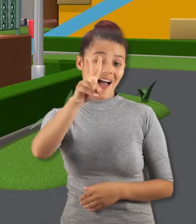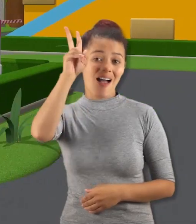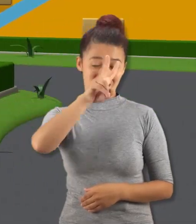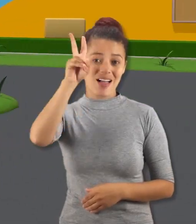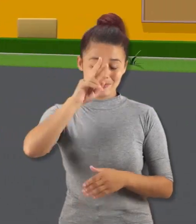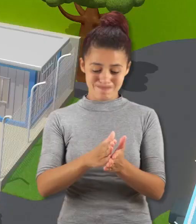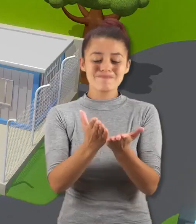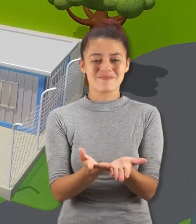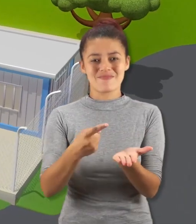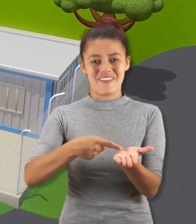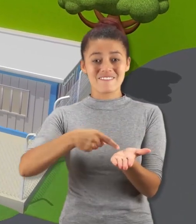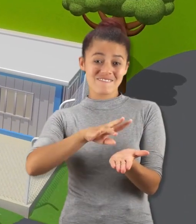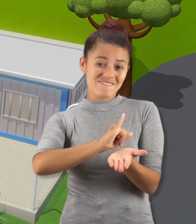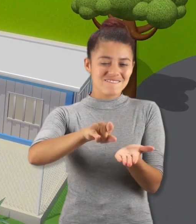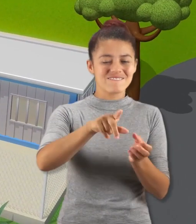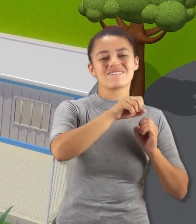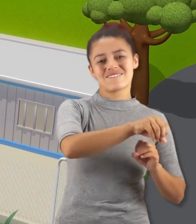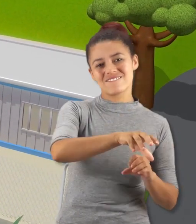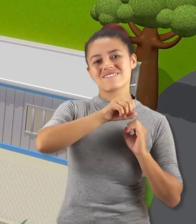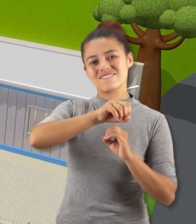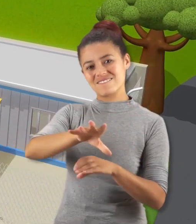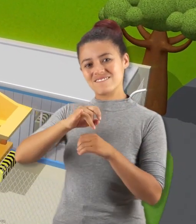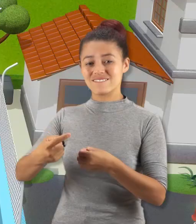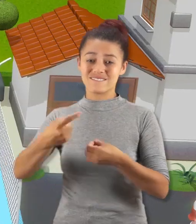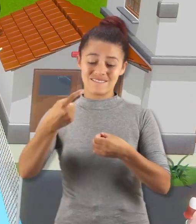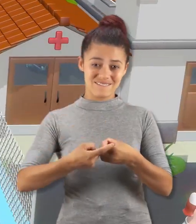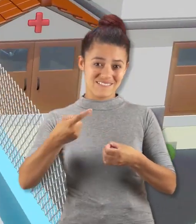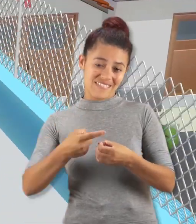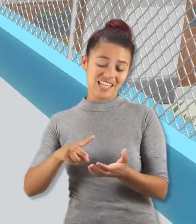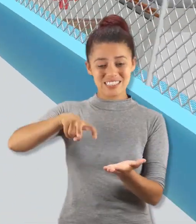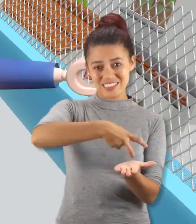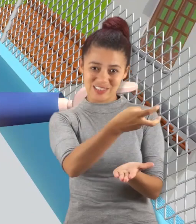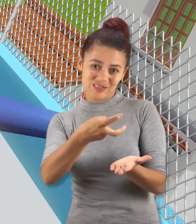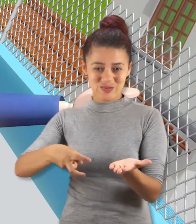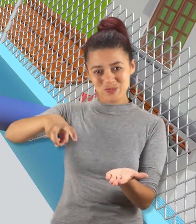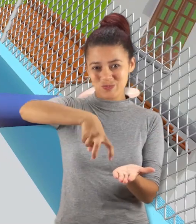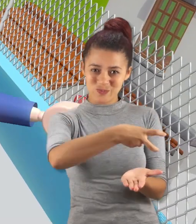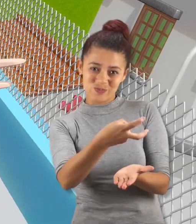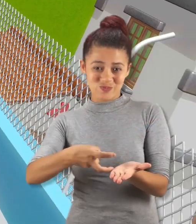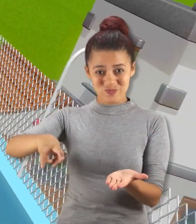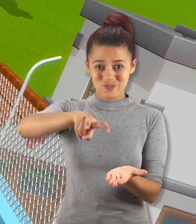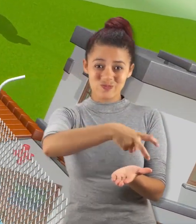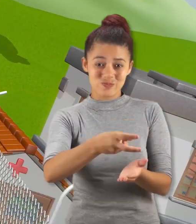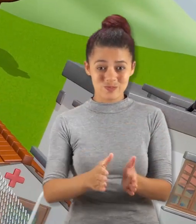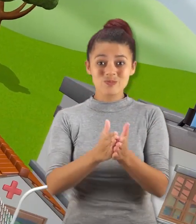ensinar. A vida vai ensinar.